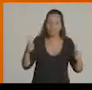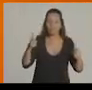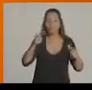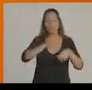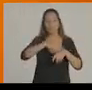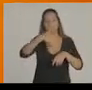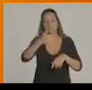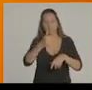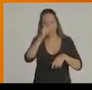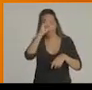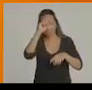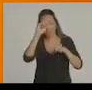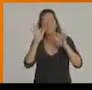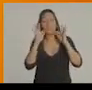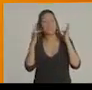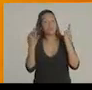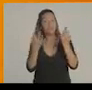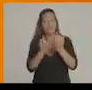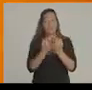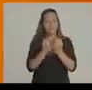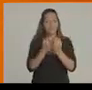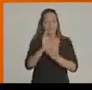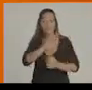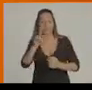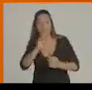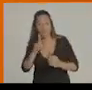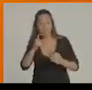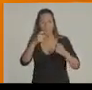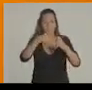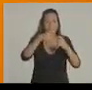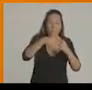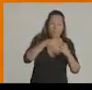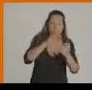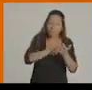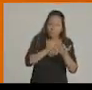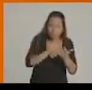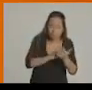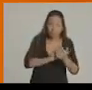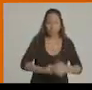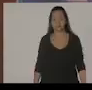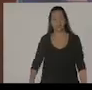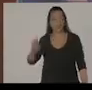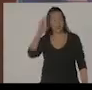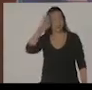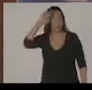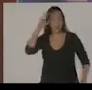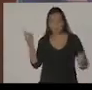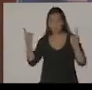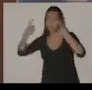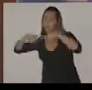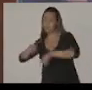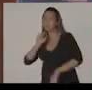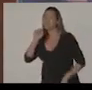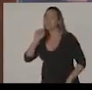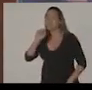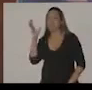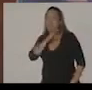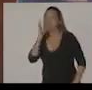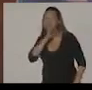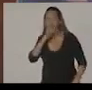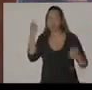e melhorar as clínicas da família. Não vai mais faltar médico nem medicamento. O principal desafio a